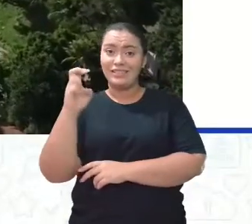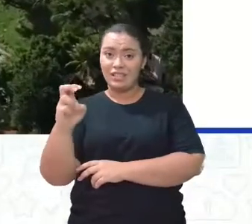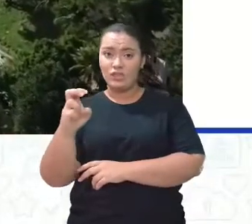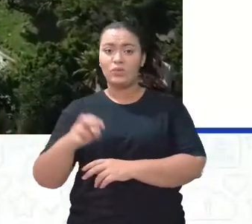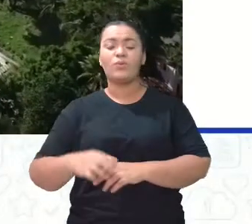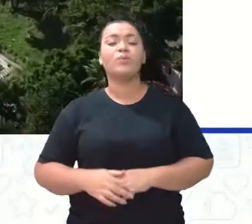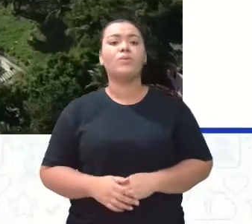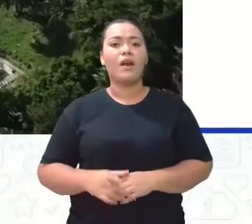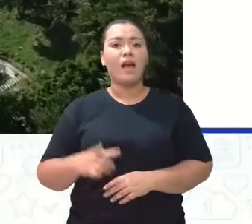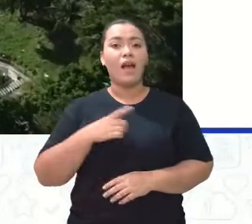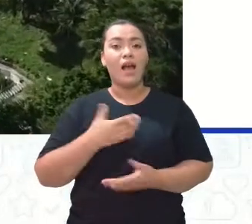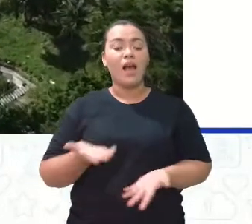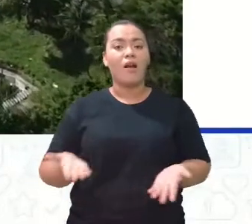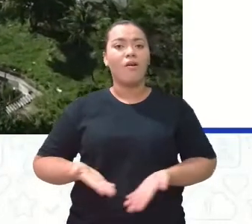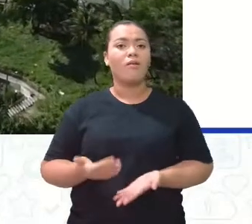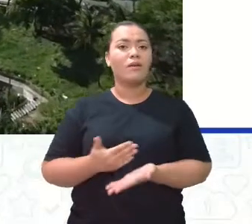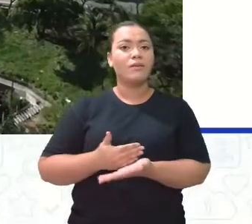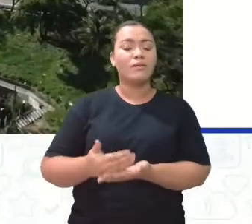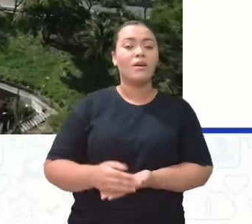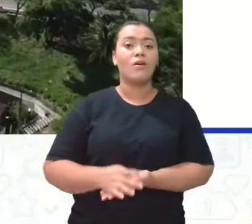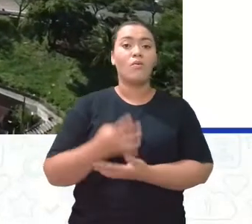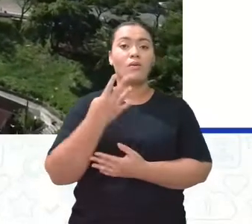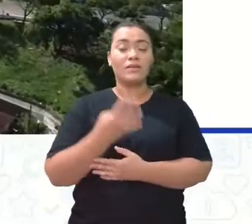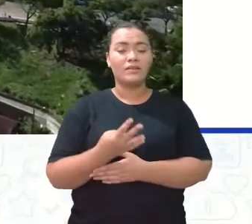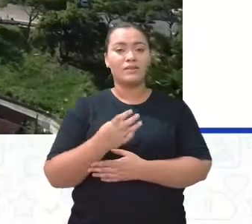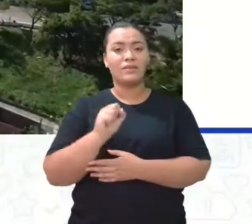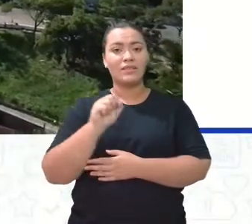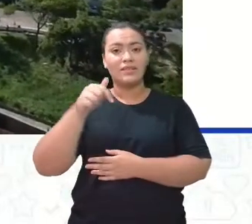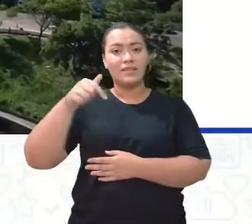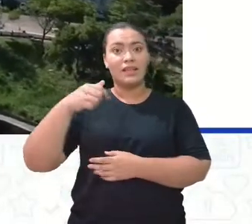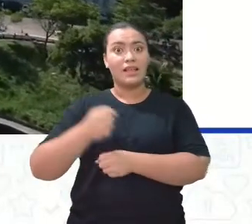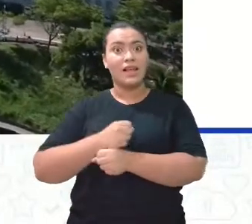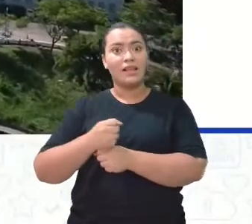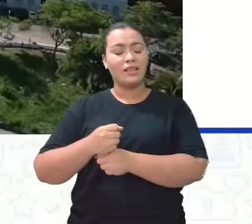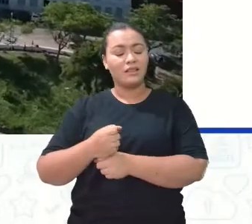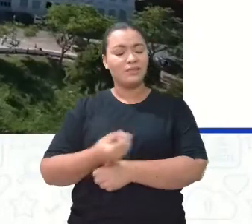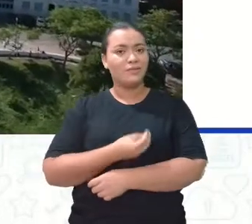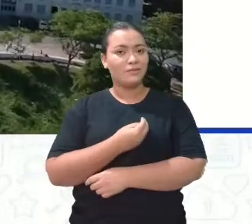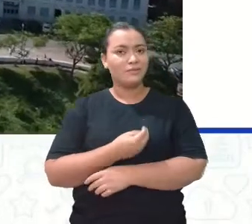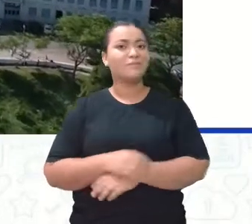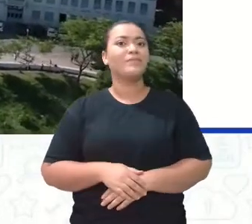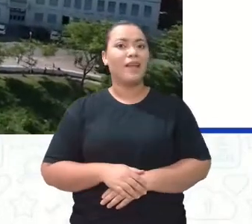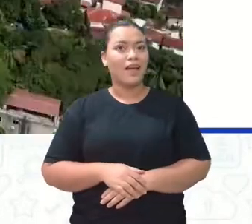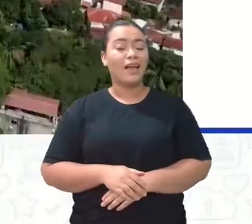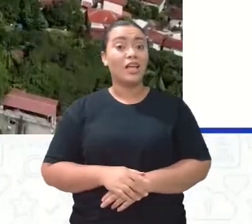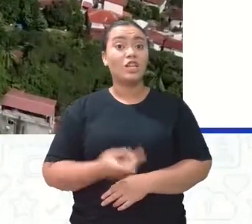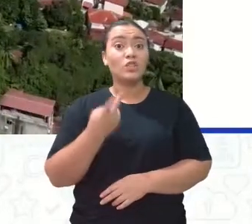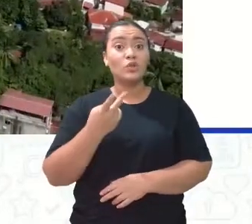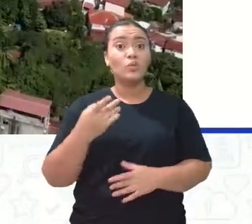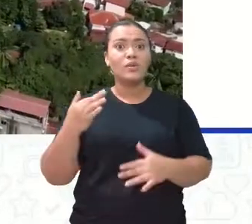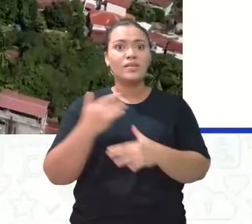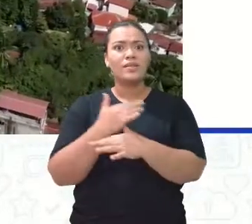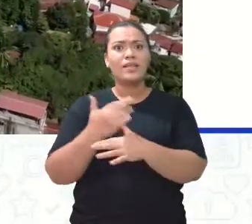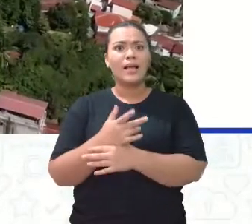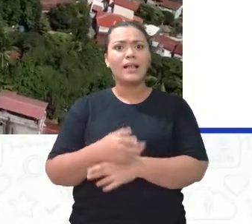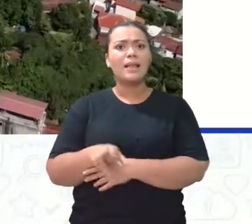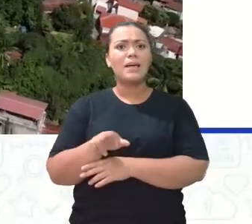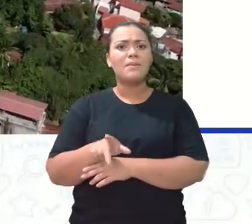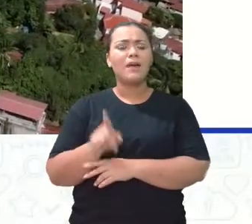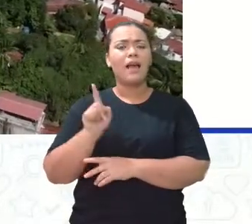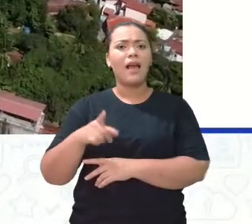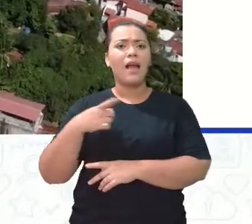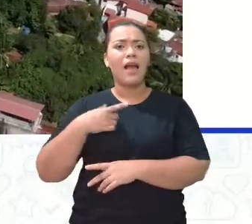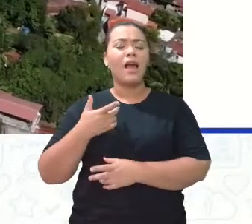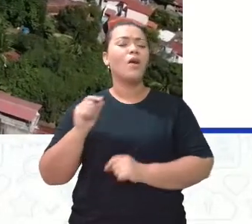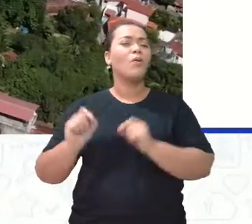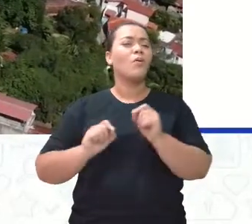completa 487 anos de existência. Duas cidades irmãs que comemoram com um